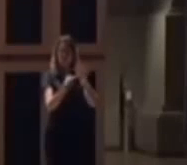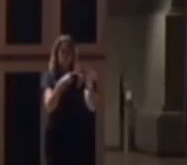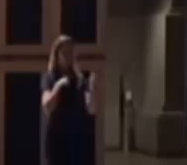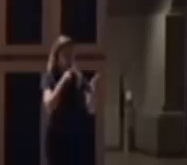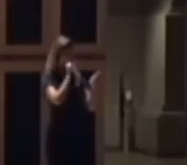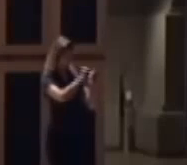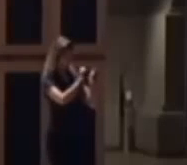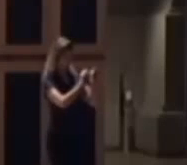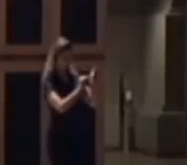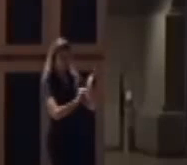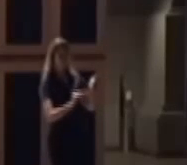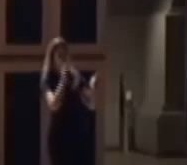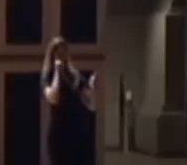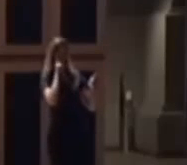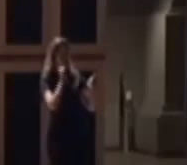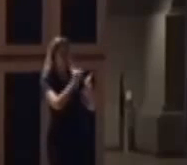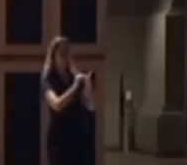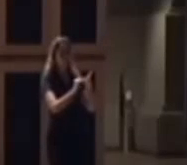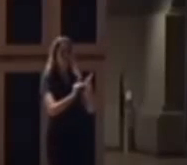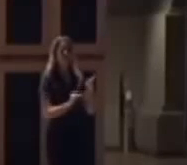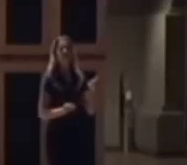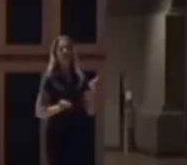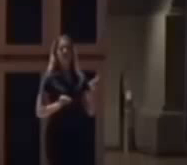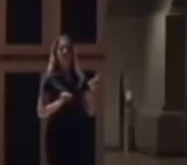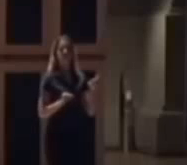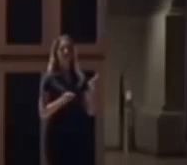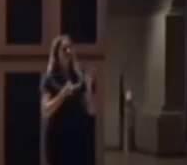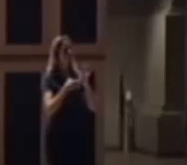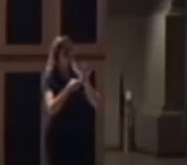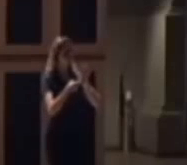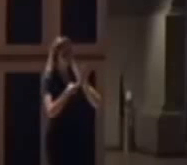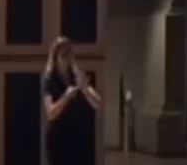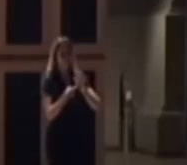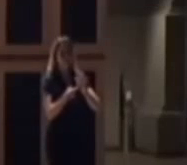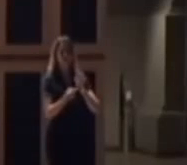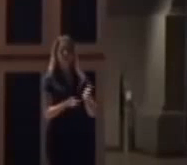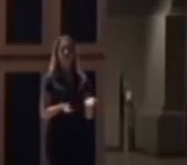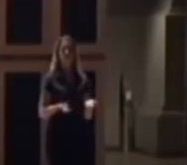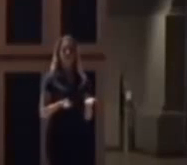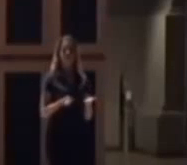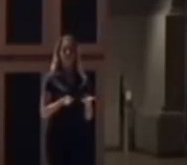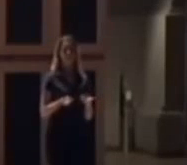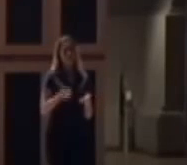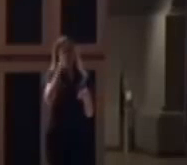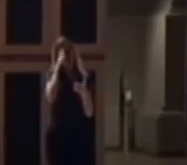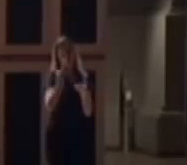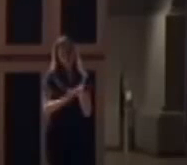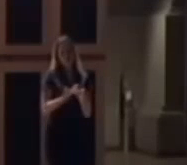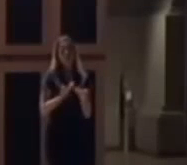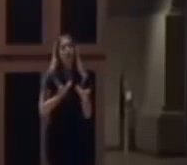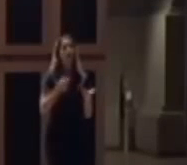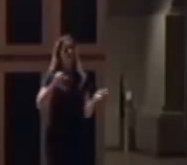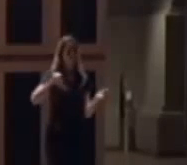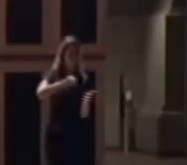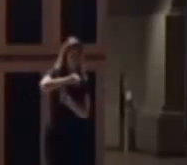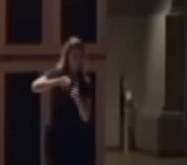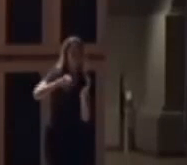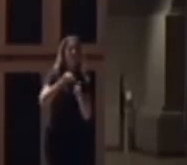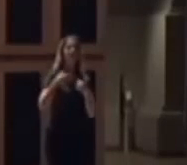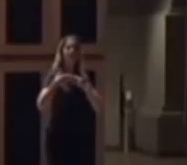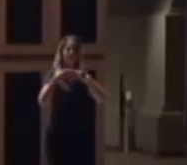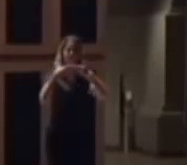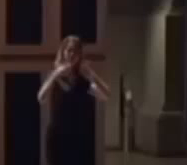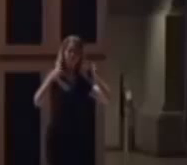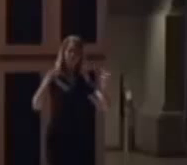absolutamente inviável de atender a demanda toda. Então, acreditamos que isso vai mudar, abre a